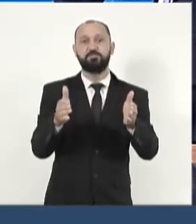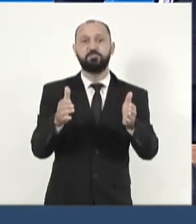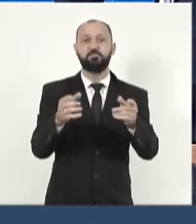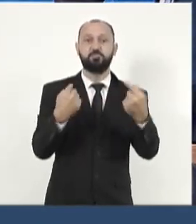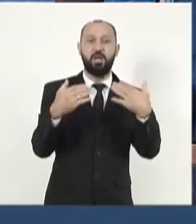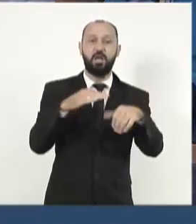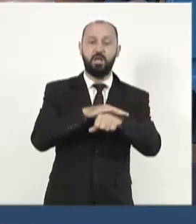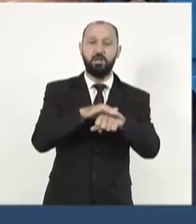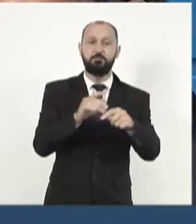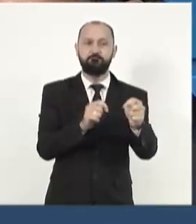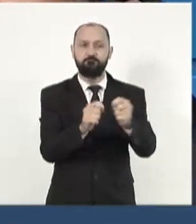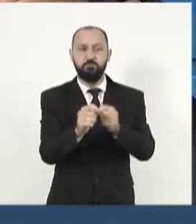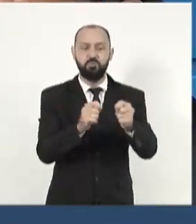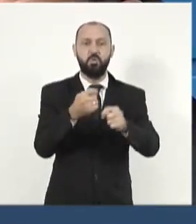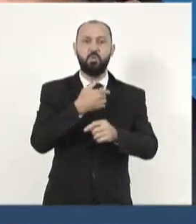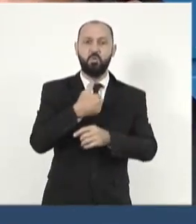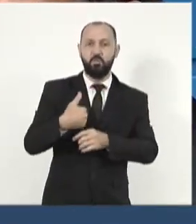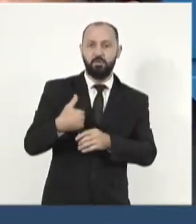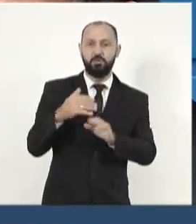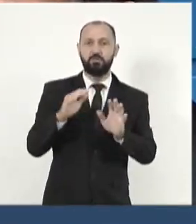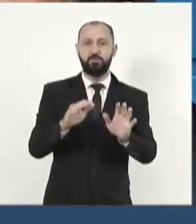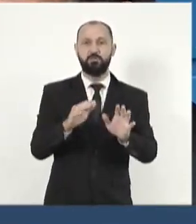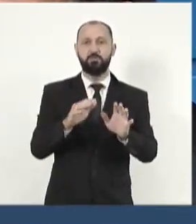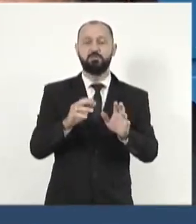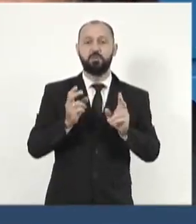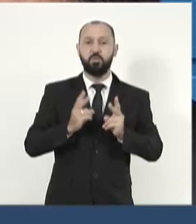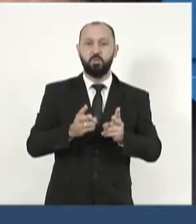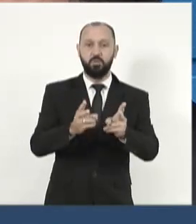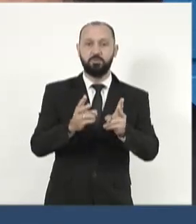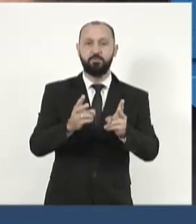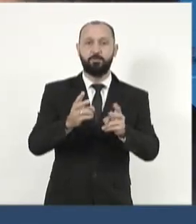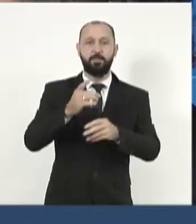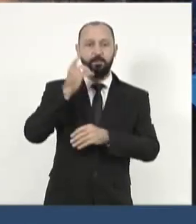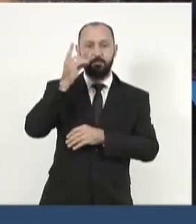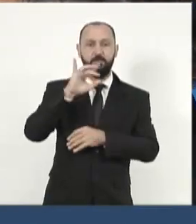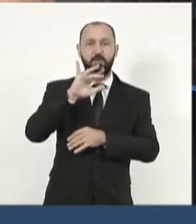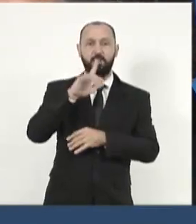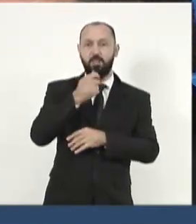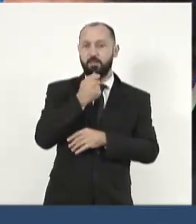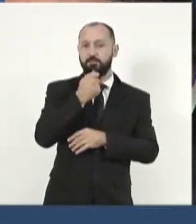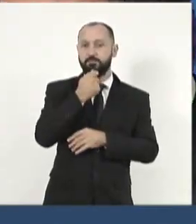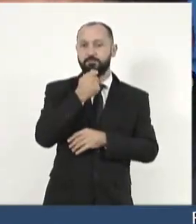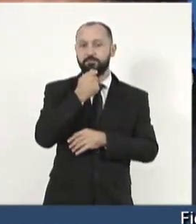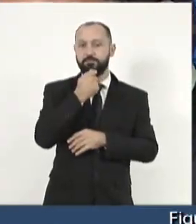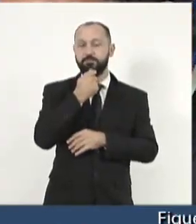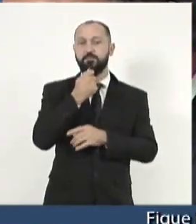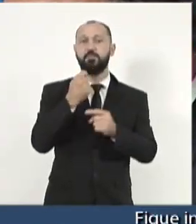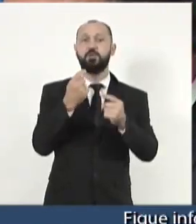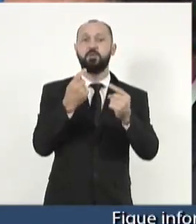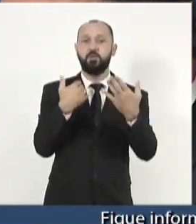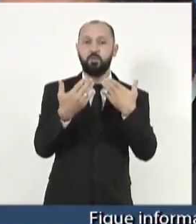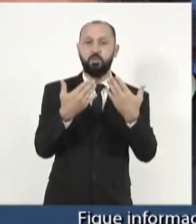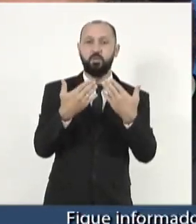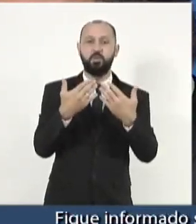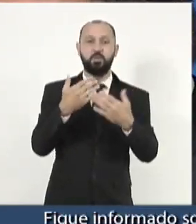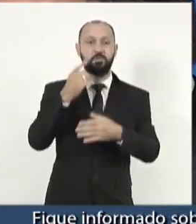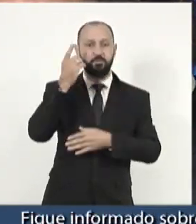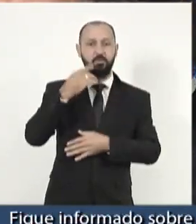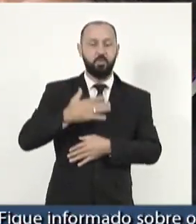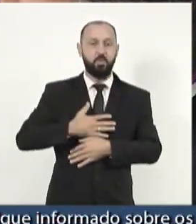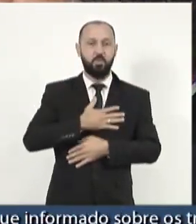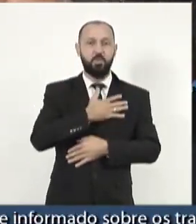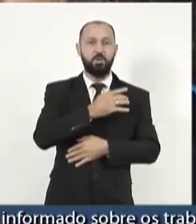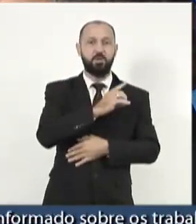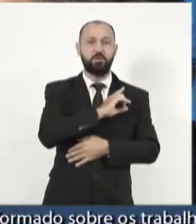já... talvez não aquela expectativa de todos, mas já diminuir a contribuição, ver a possibilidade de